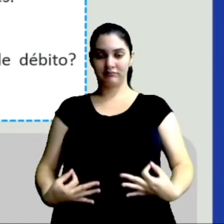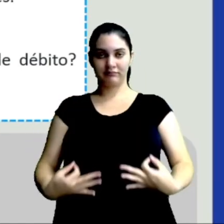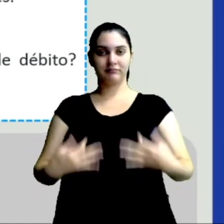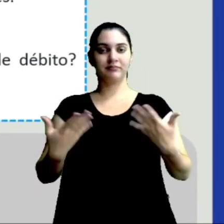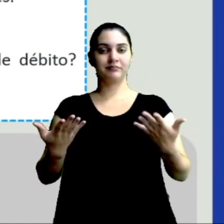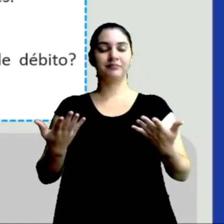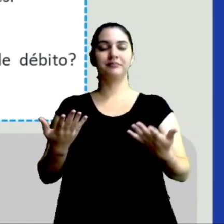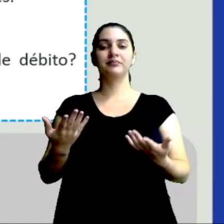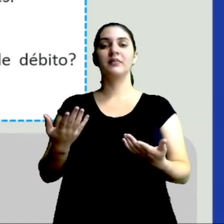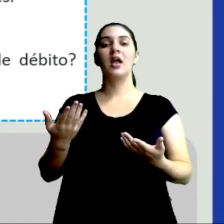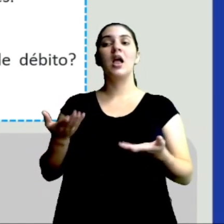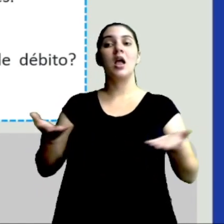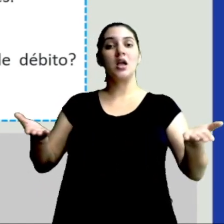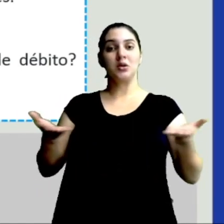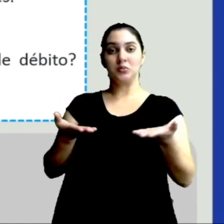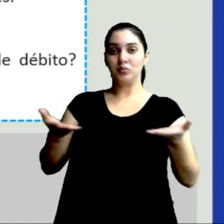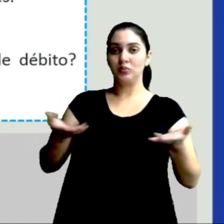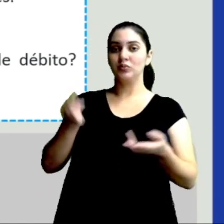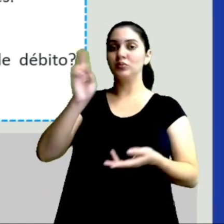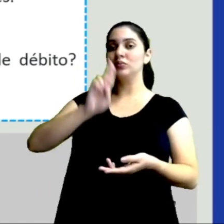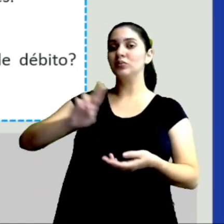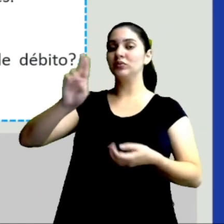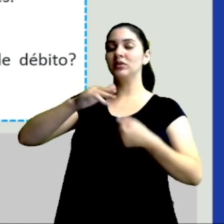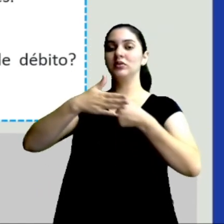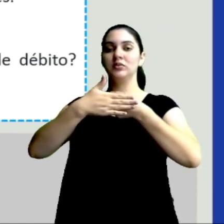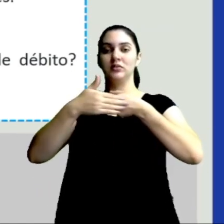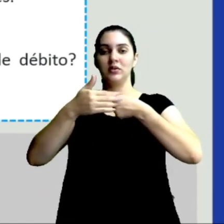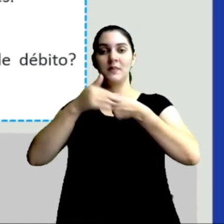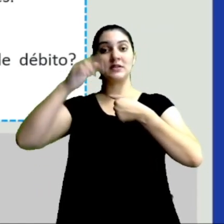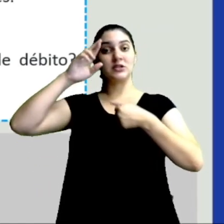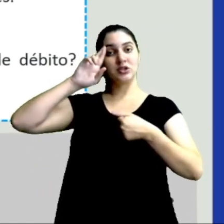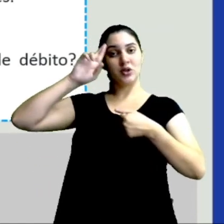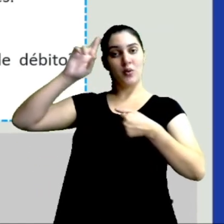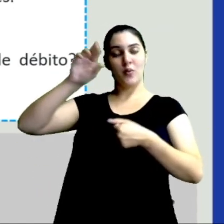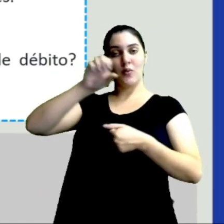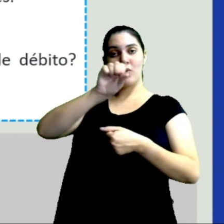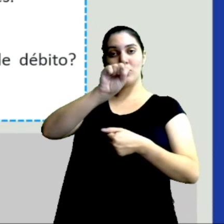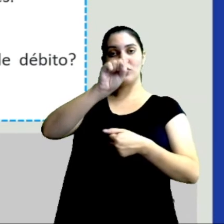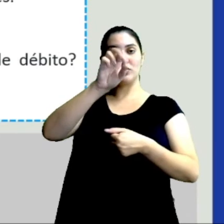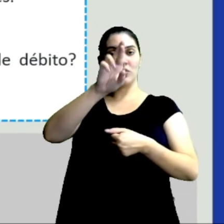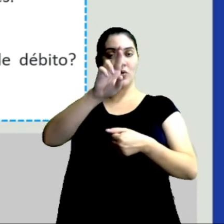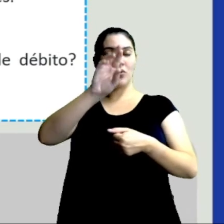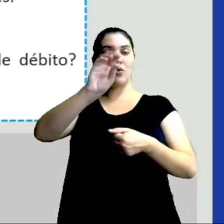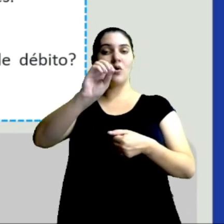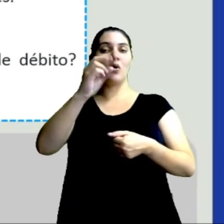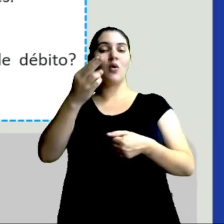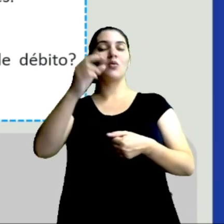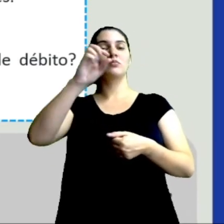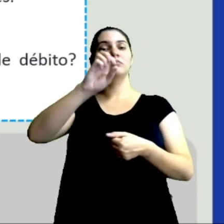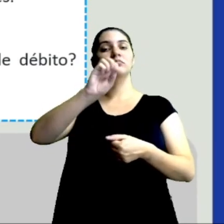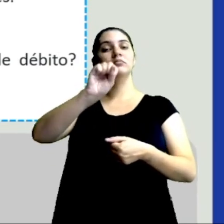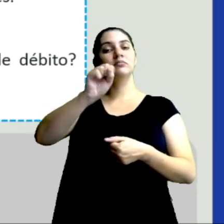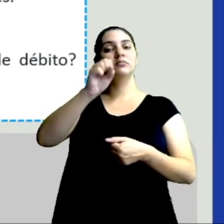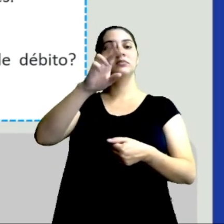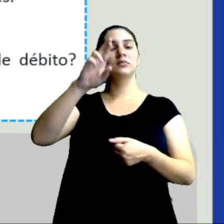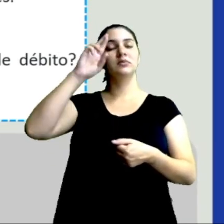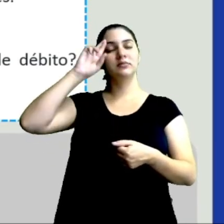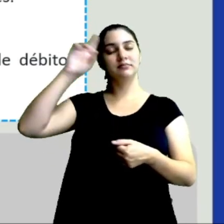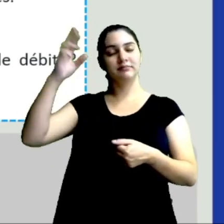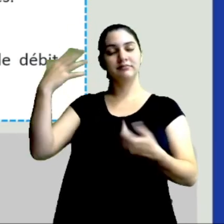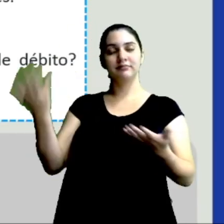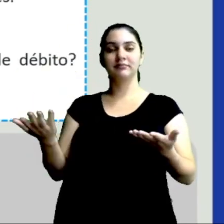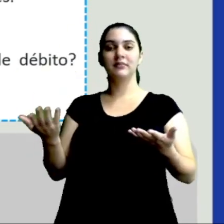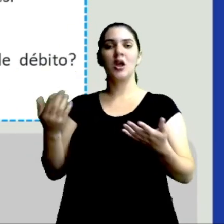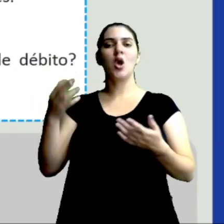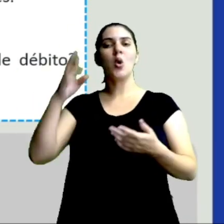casos, utiliza-se, né, as formas de tratamento senhor, senhora. Como exemplo aí, o senhor pode solicitar